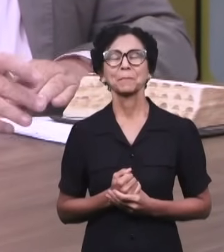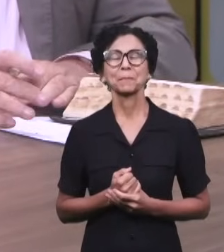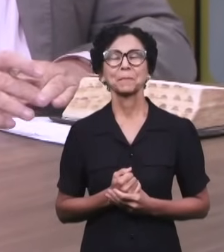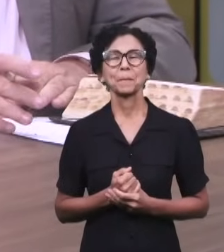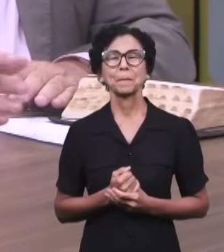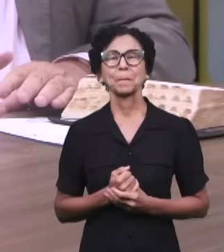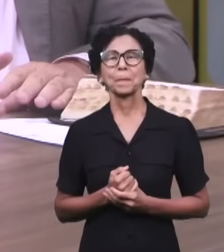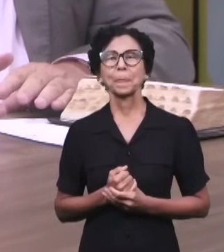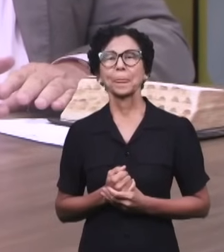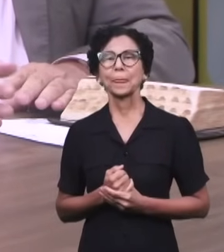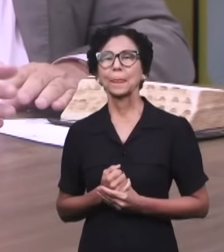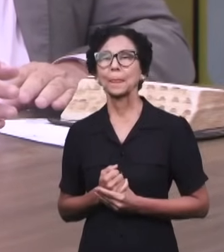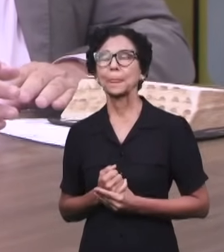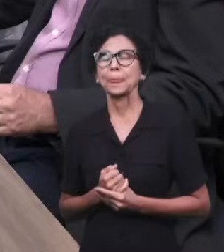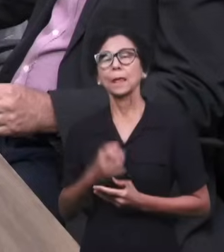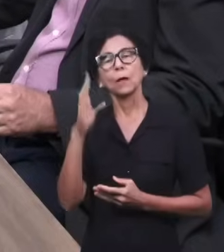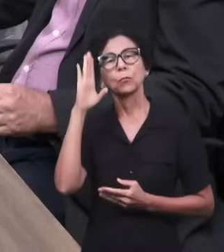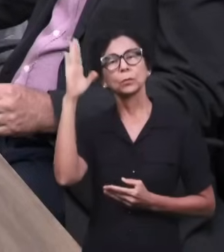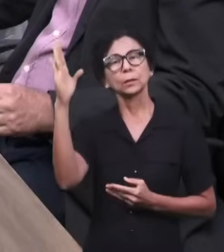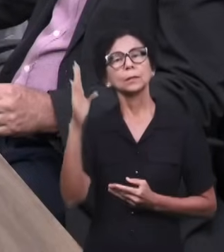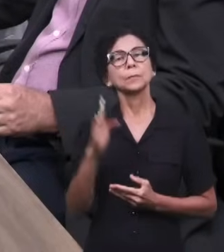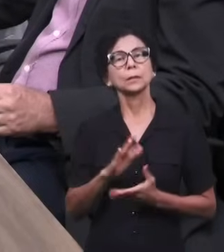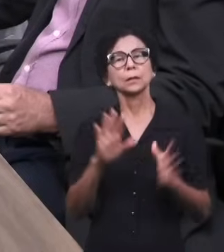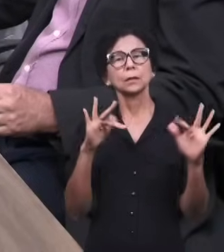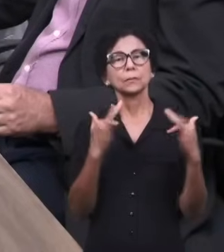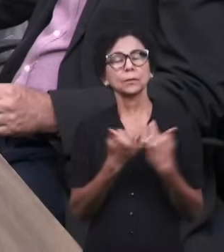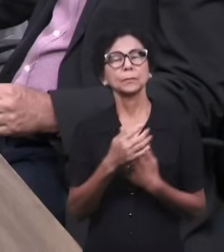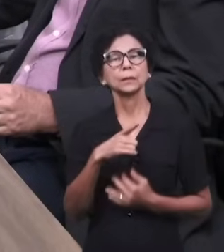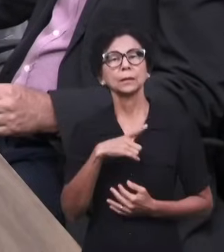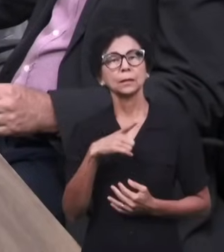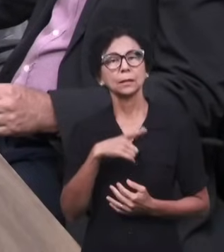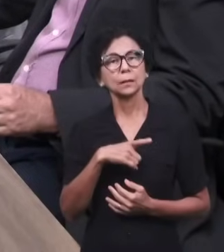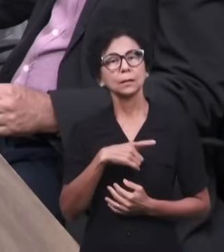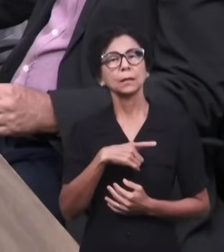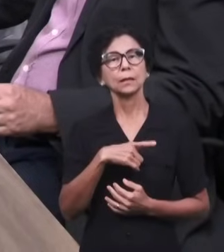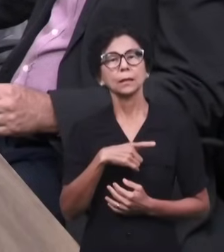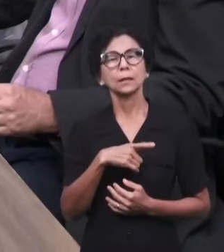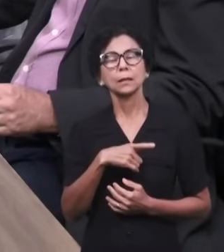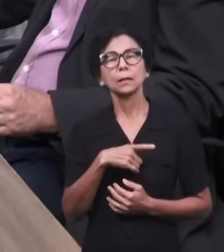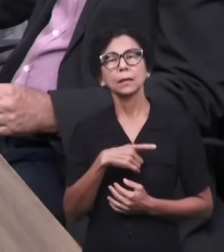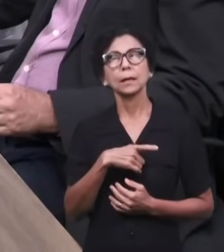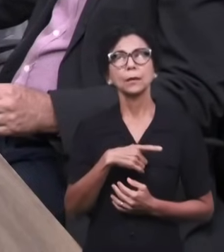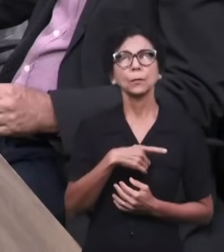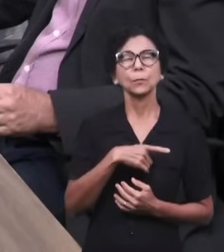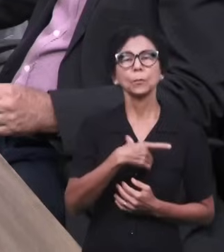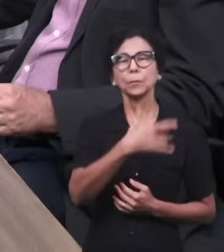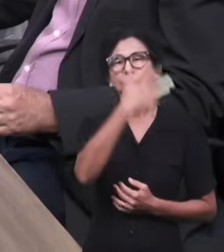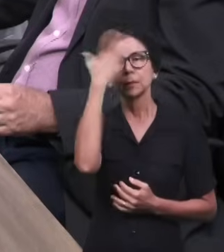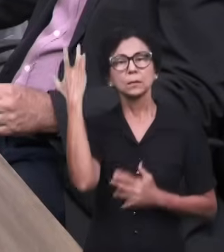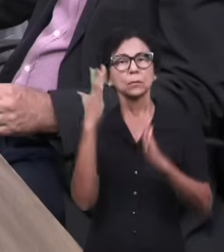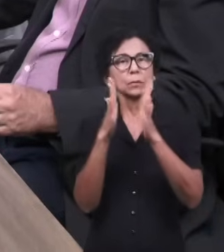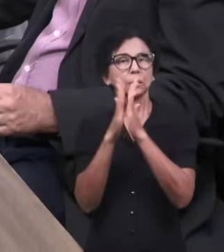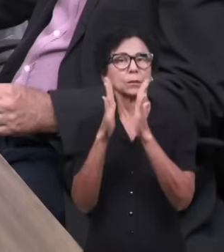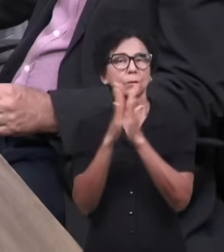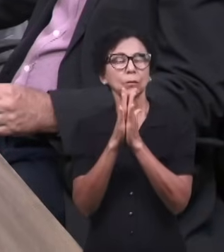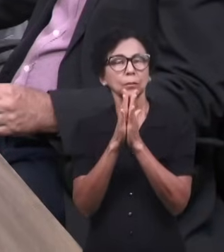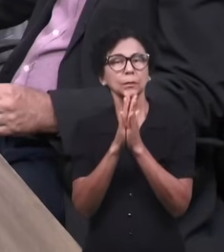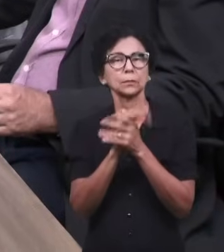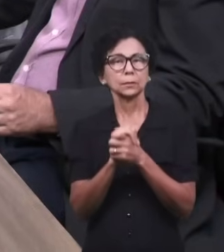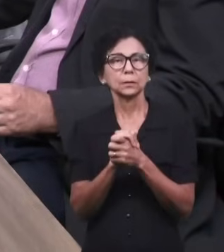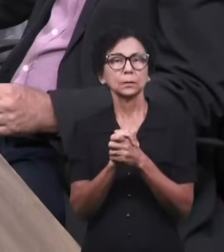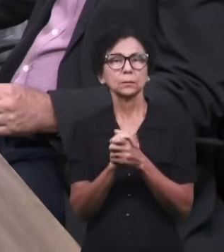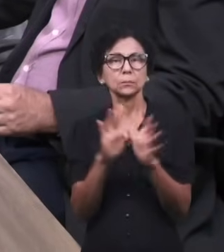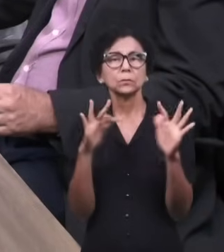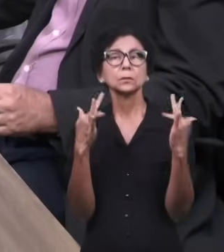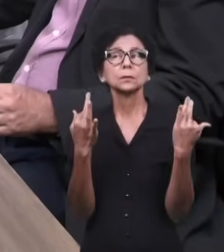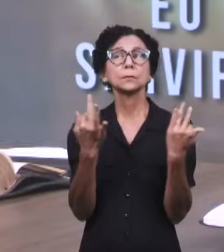é fundamental nos lares, né? A gente fazer um retrospecto, como é que está a nossa família? Nós estamos atentos a isso? É